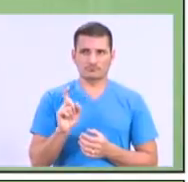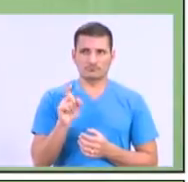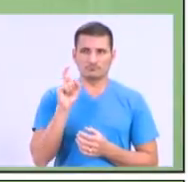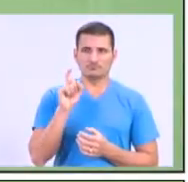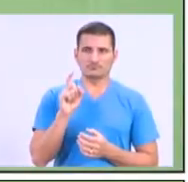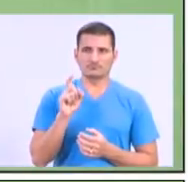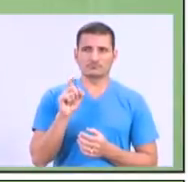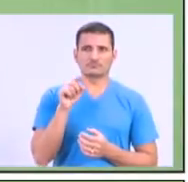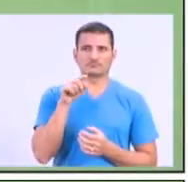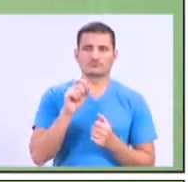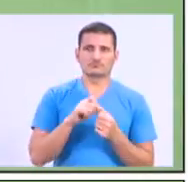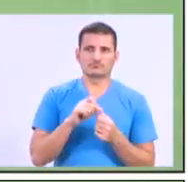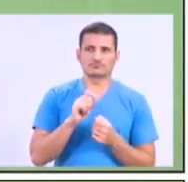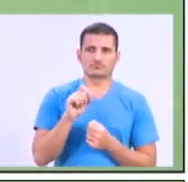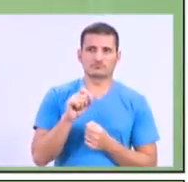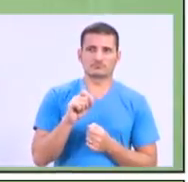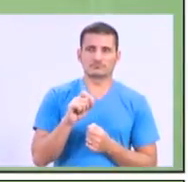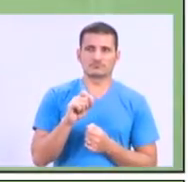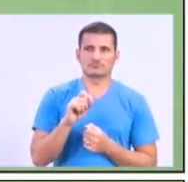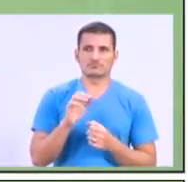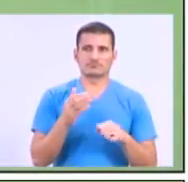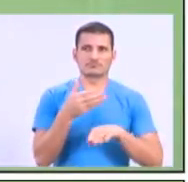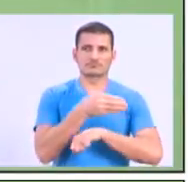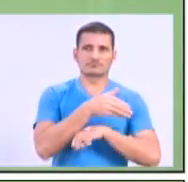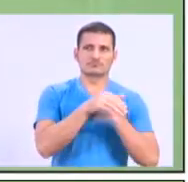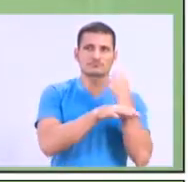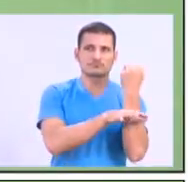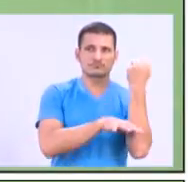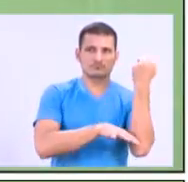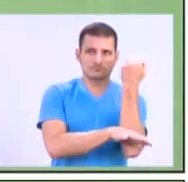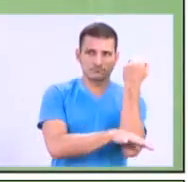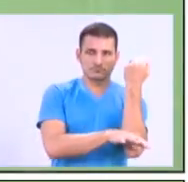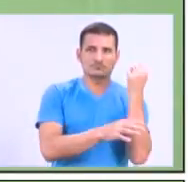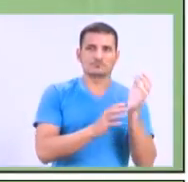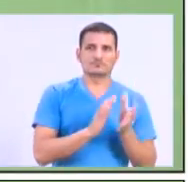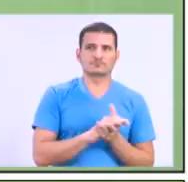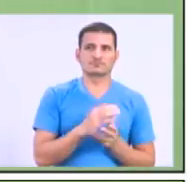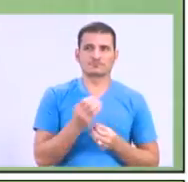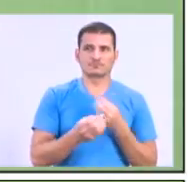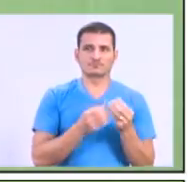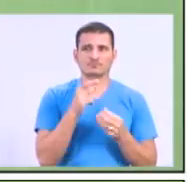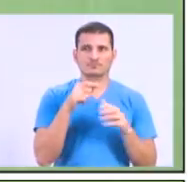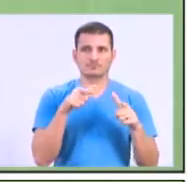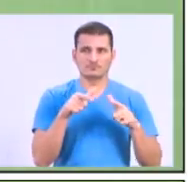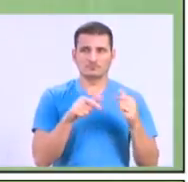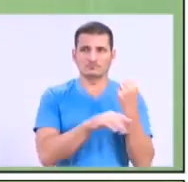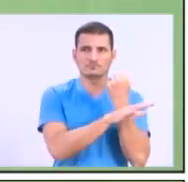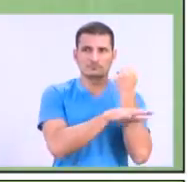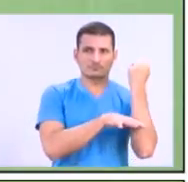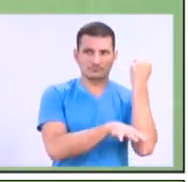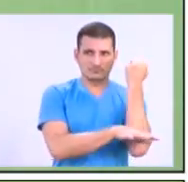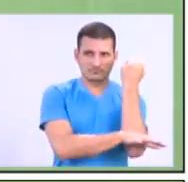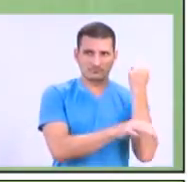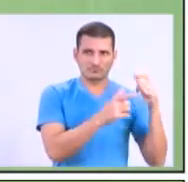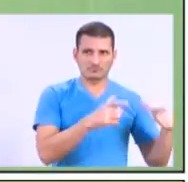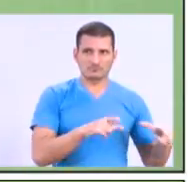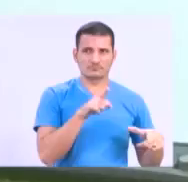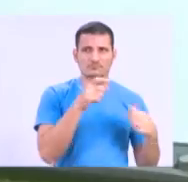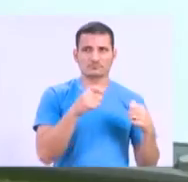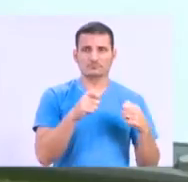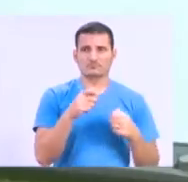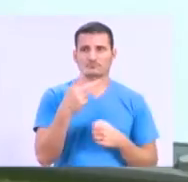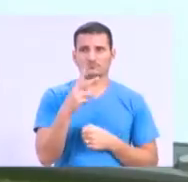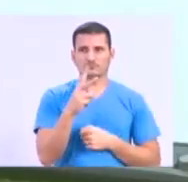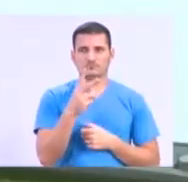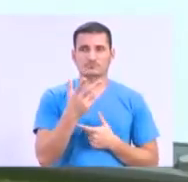arquivo, o que você tem que fazer? Acessar o servidor. Como você está trabalhando com um servidor local, você tem que abrir o seu navegador